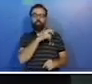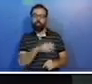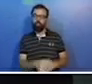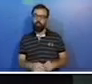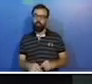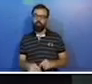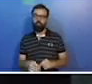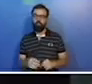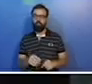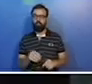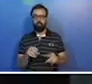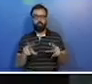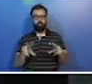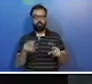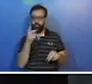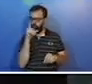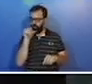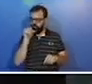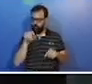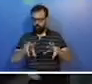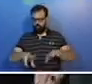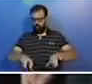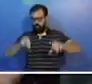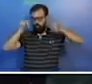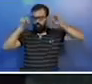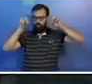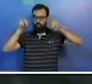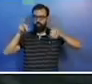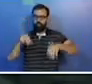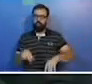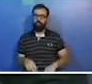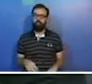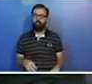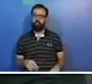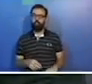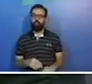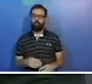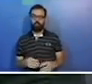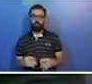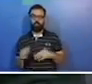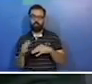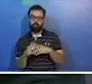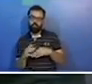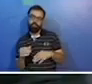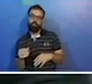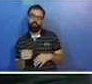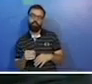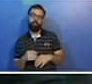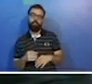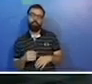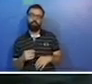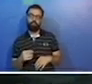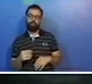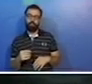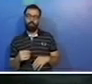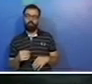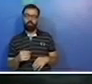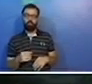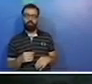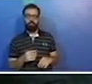ratinho. E, por fim, o gavião, que comia a cobra. A última que nós fizemos, cadeia alimentar